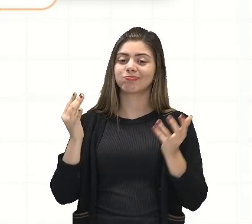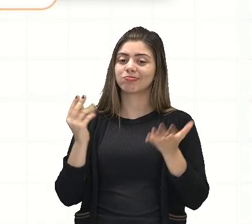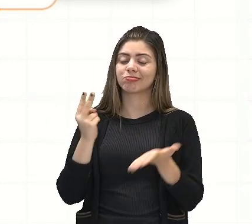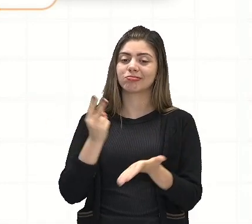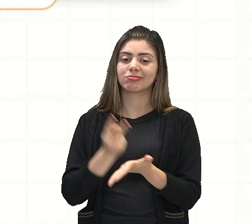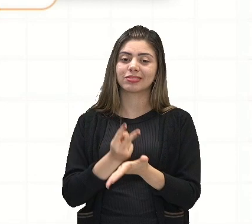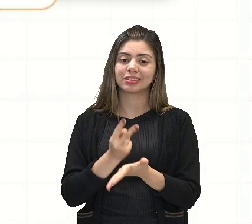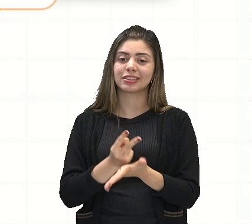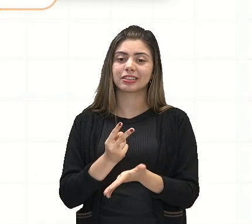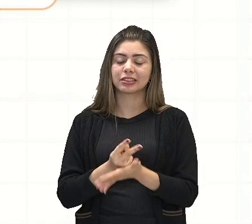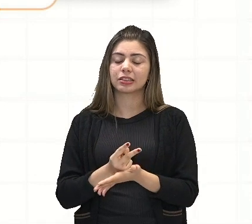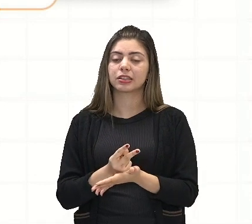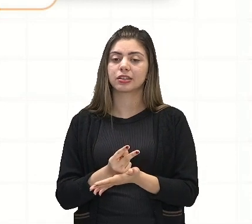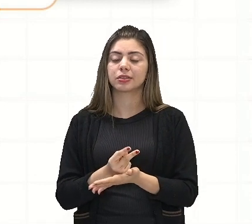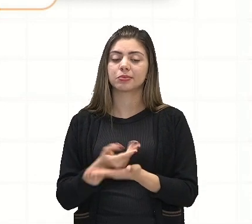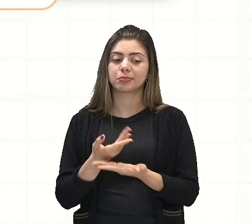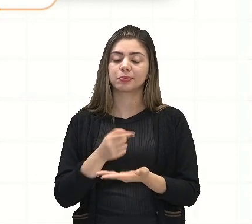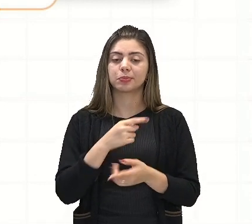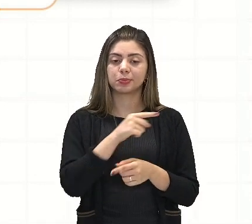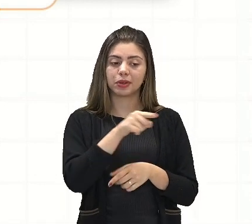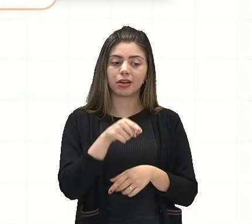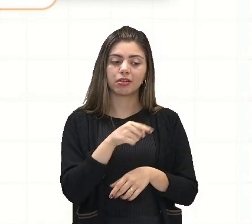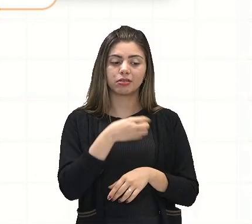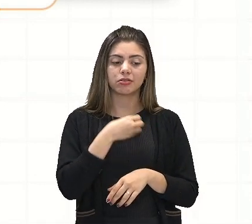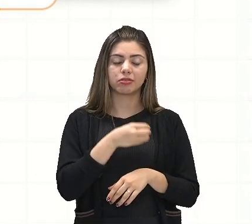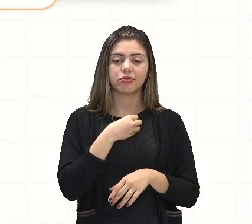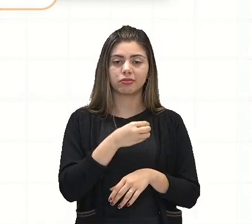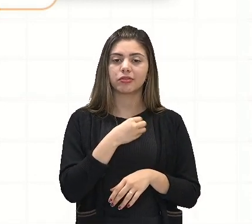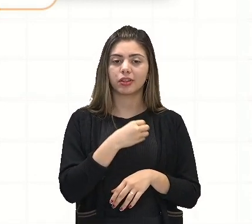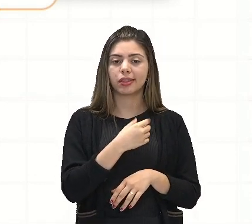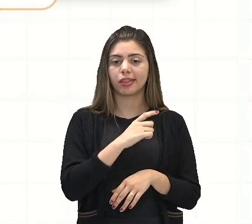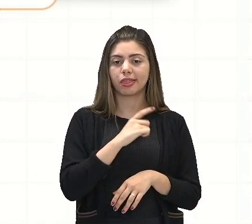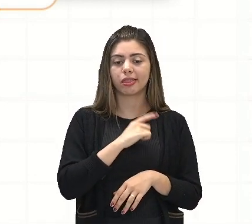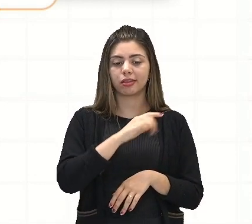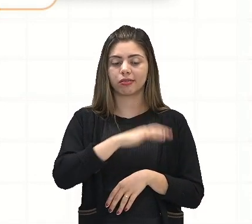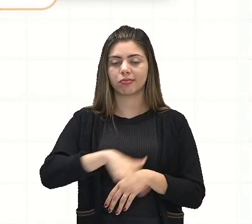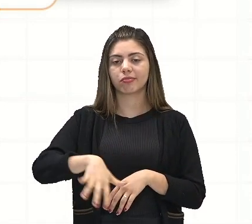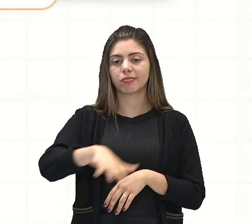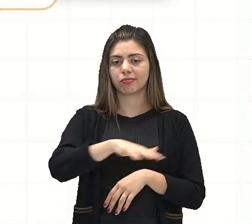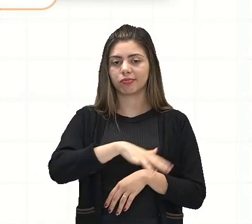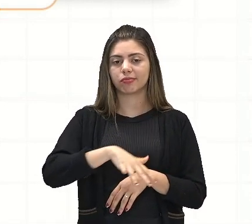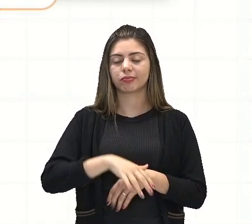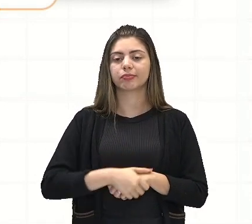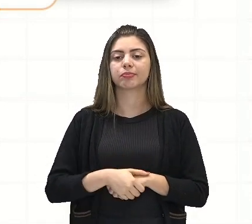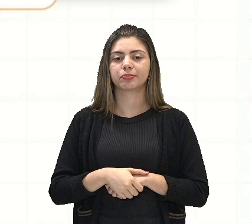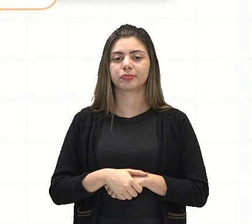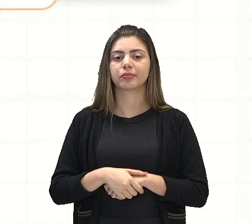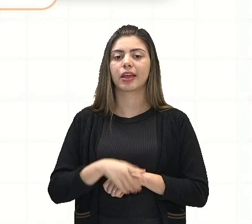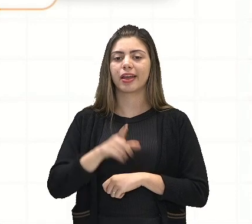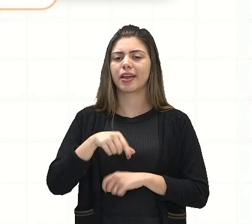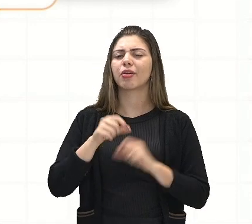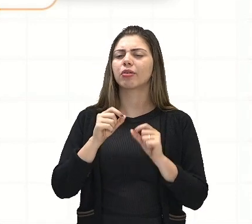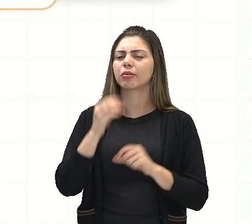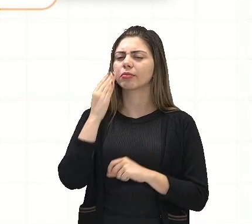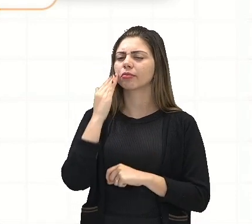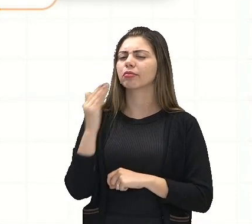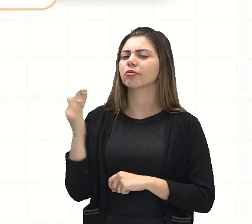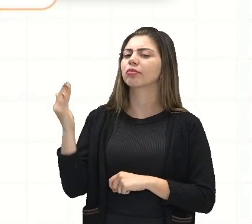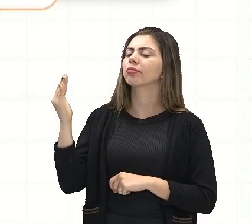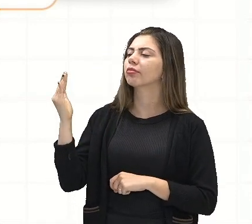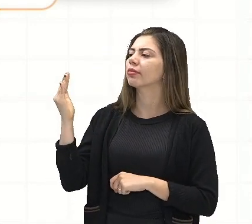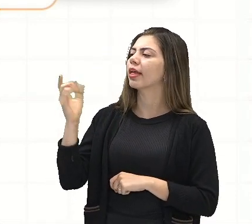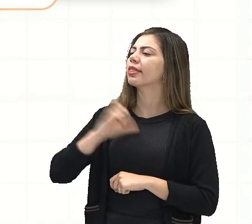assim um pouco sério para essas comunidades que vivem nas palafitas, né? Eu tenho aí a presença de casas suspensas. Observem aqui que eu tenho